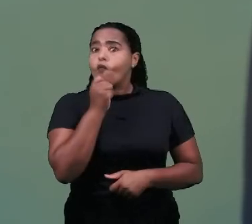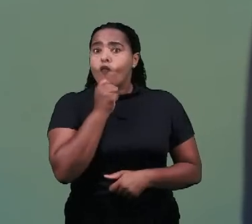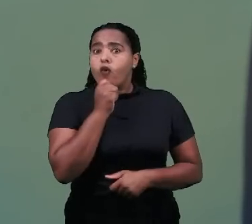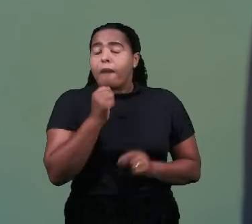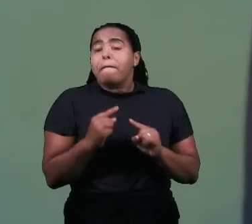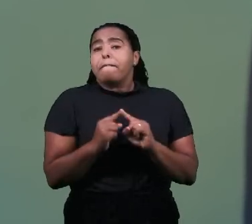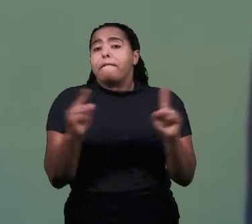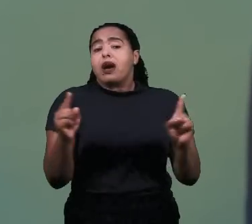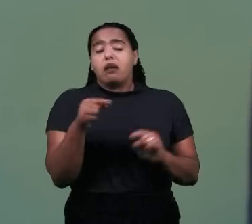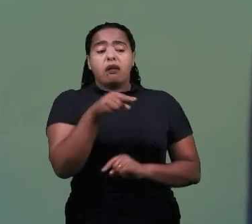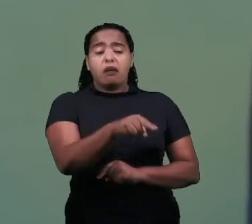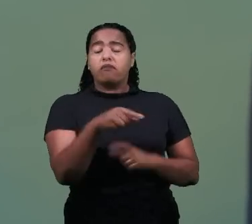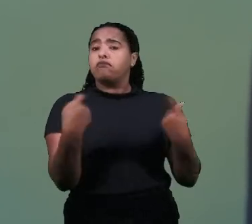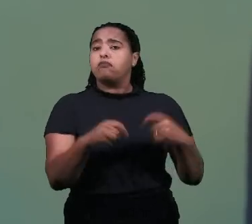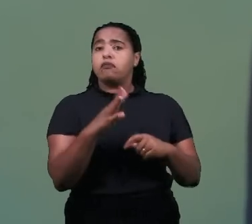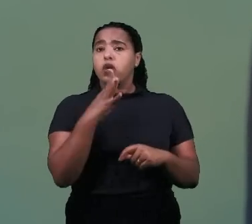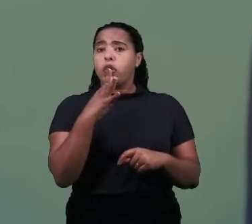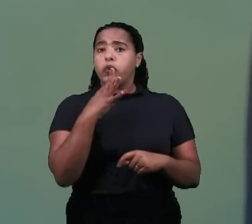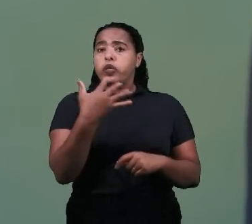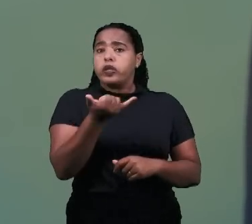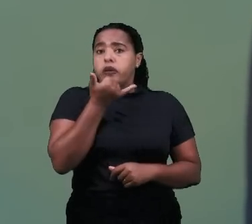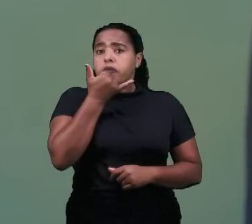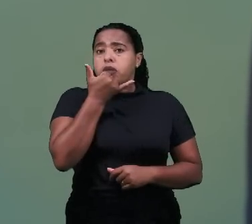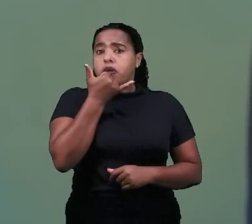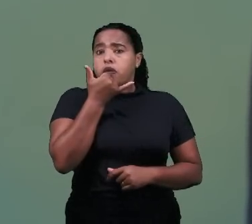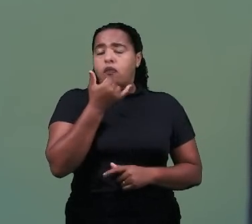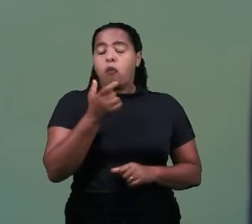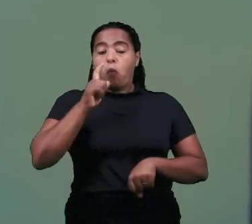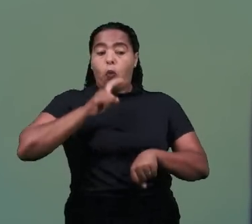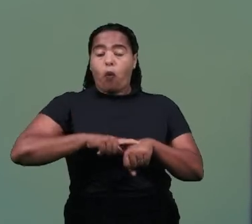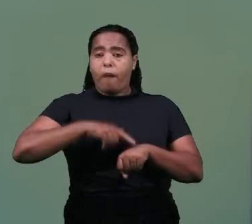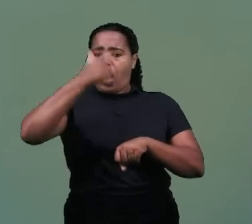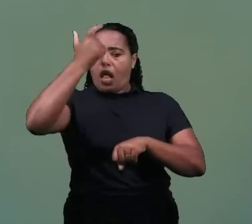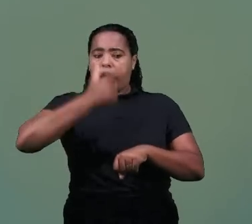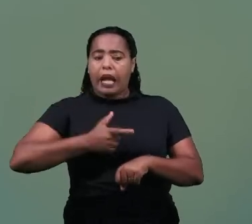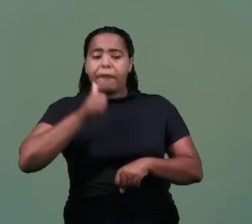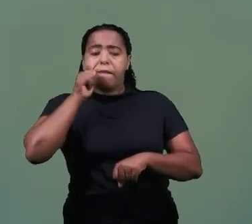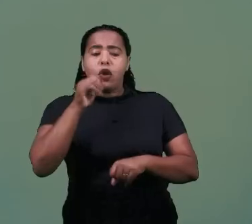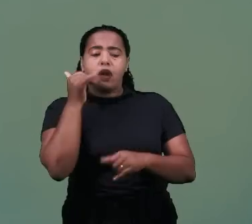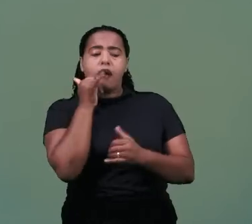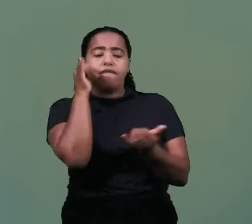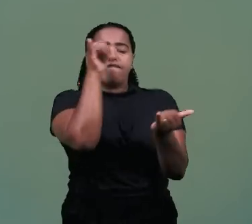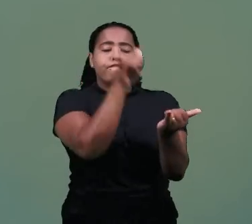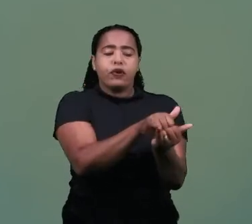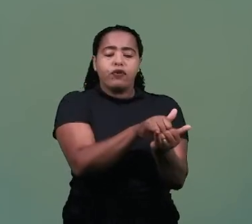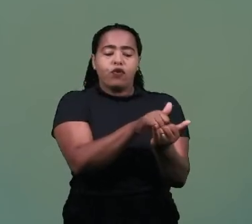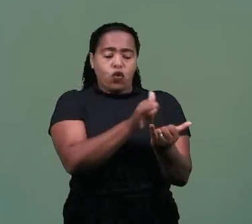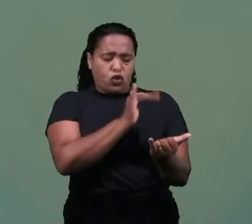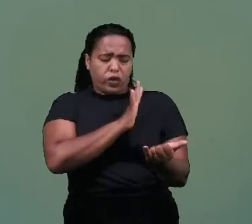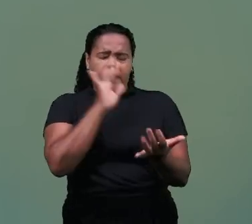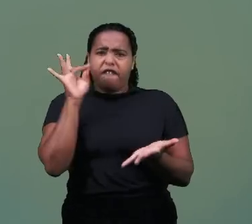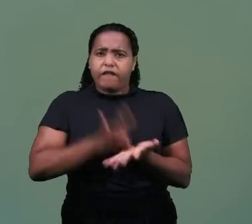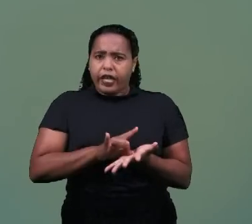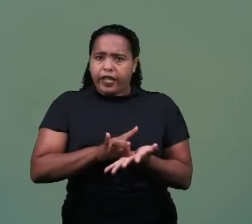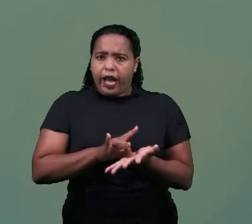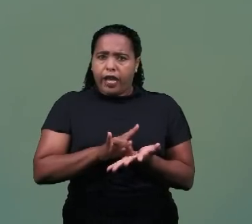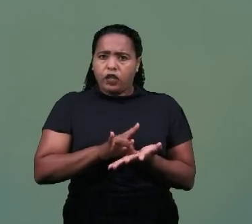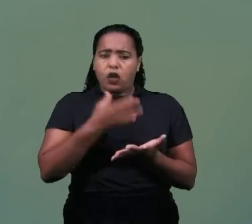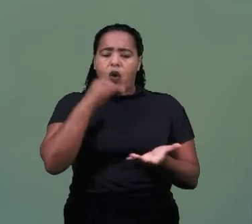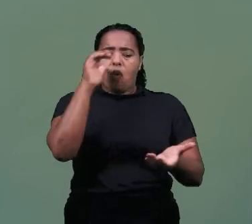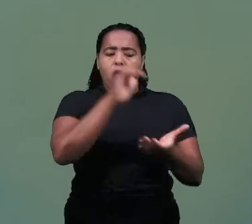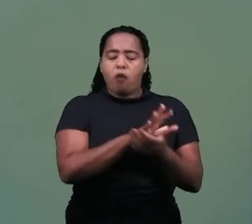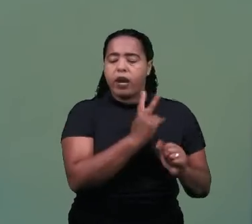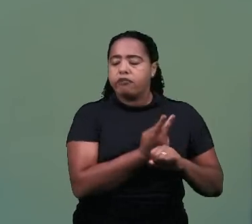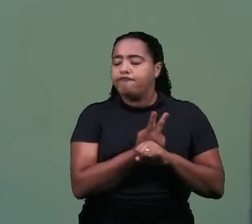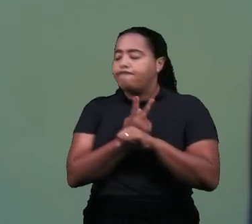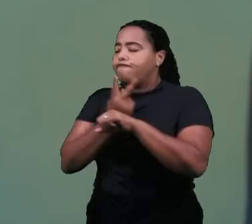perdão. Precisa conhecer o perdão. Ao perdoá-lo no íntimo do seu coração, seu marido a procurará.